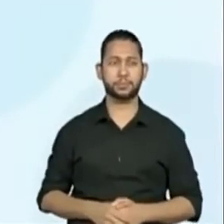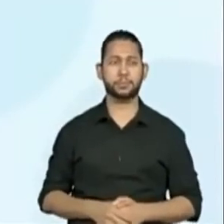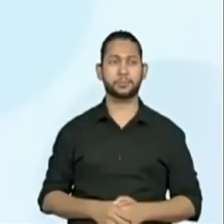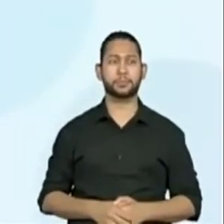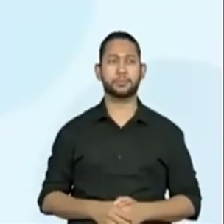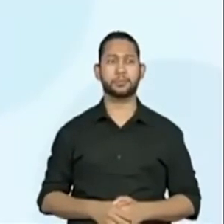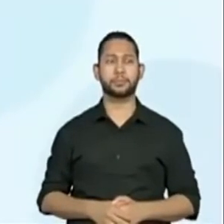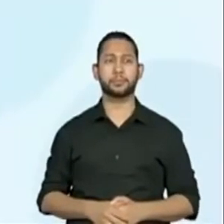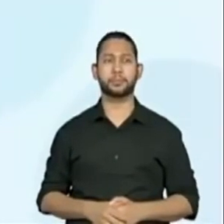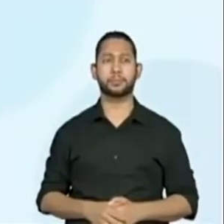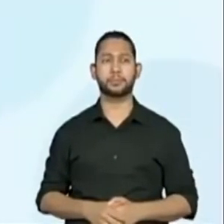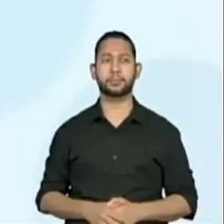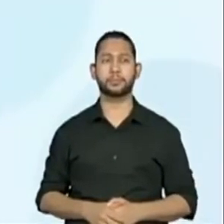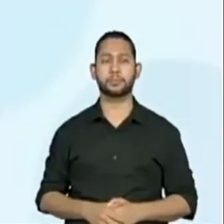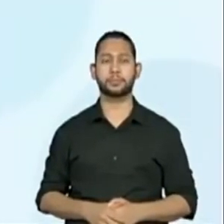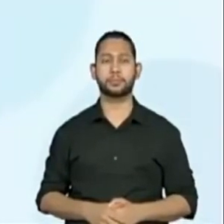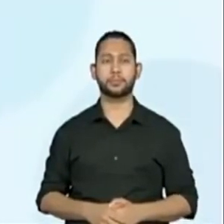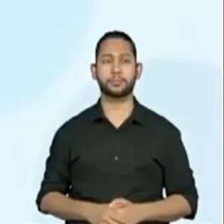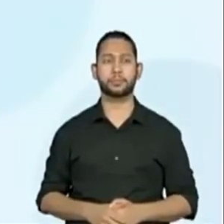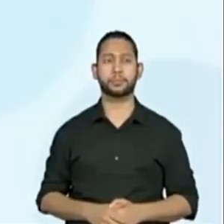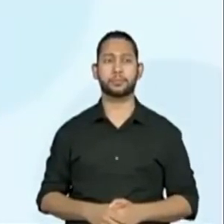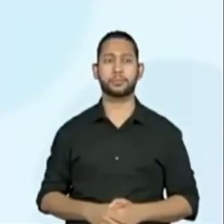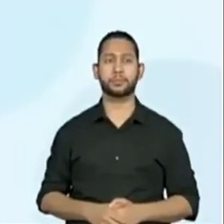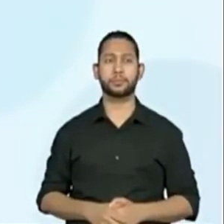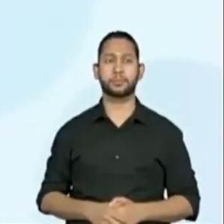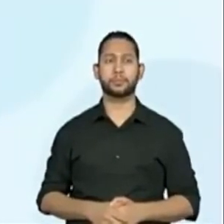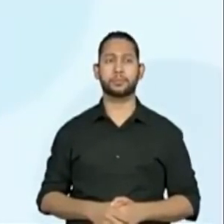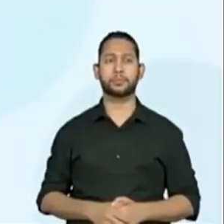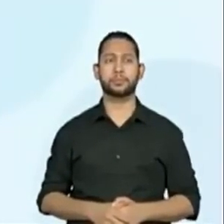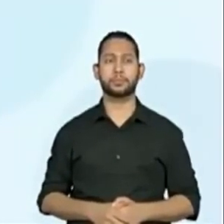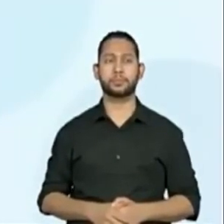saber como é que eu vou colocar aqui nem todos